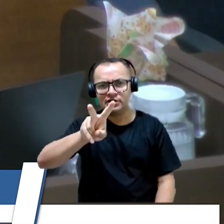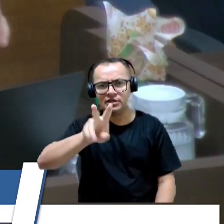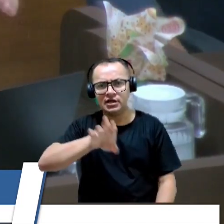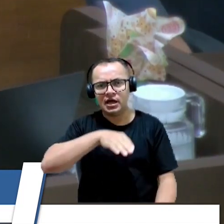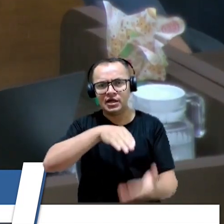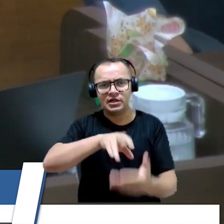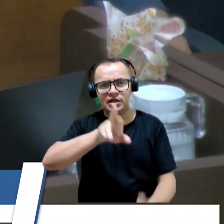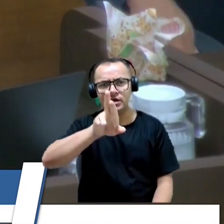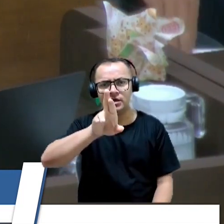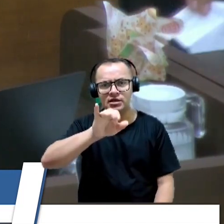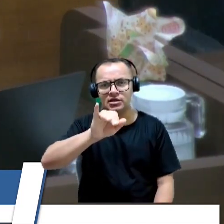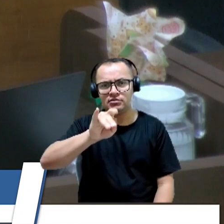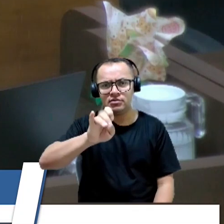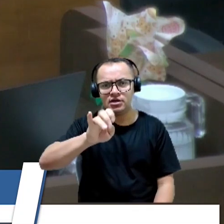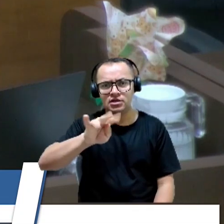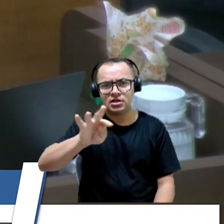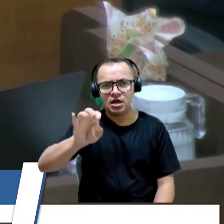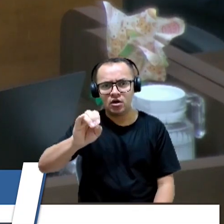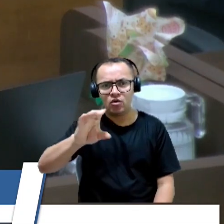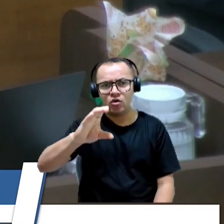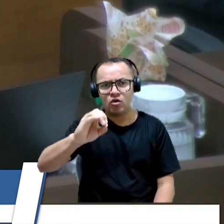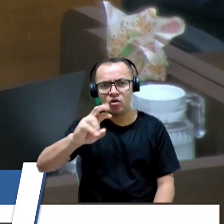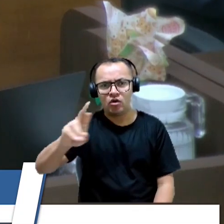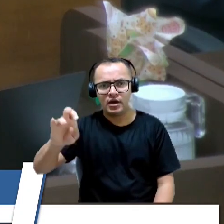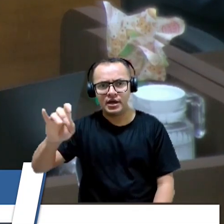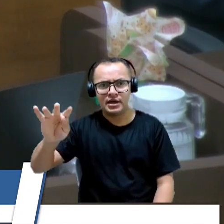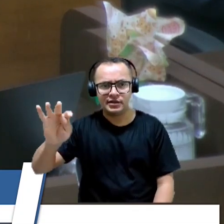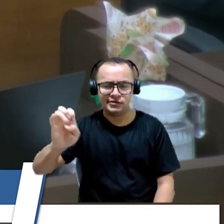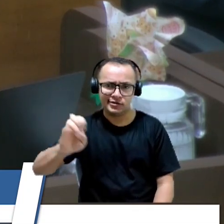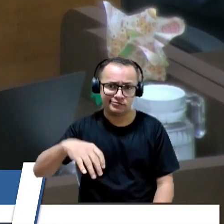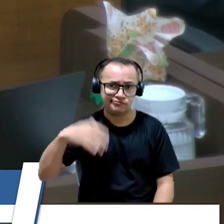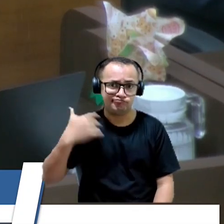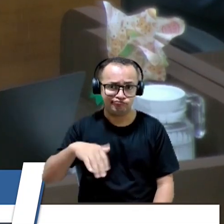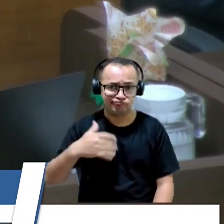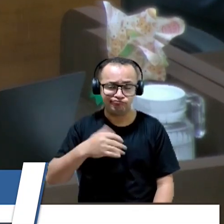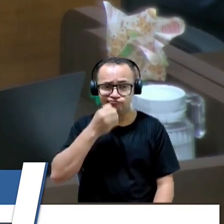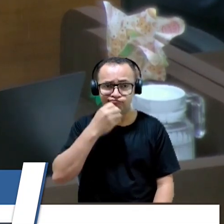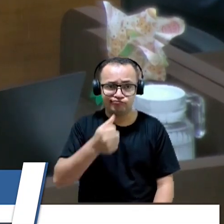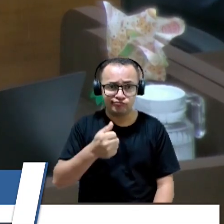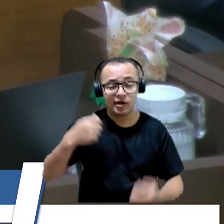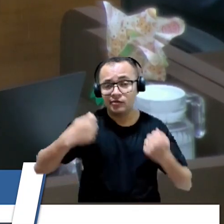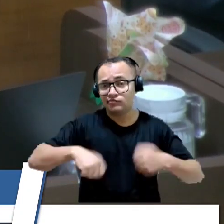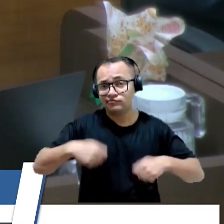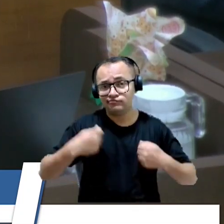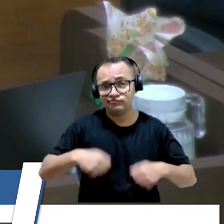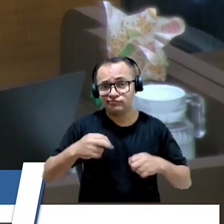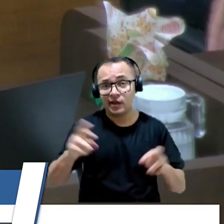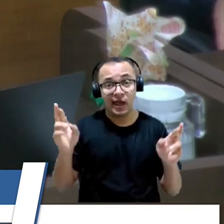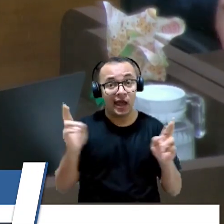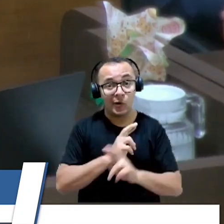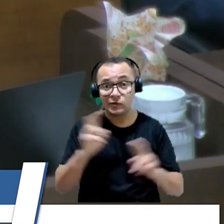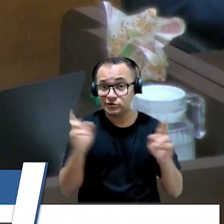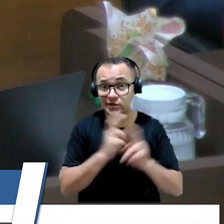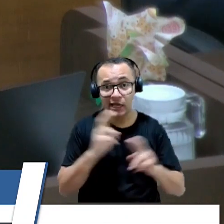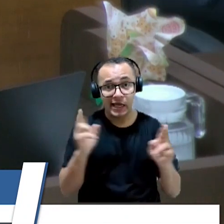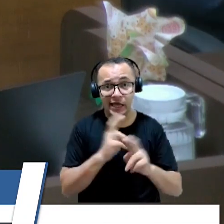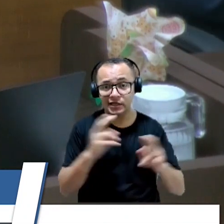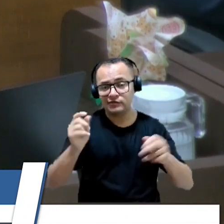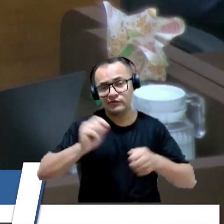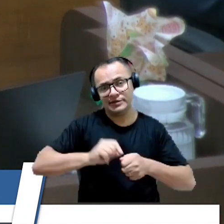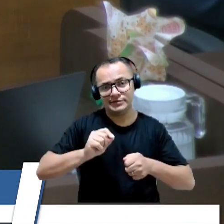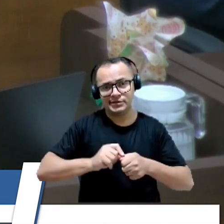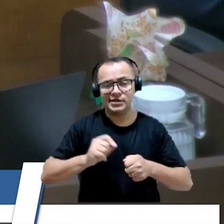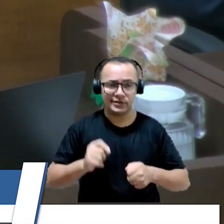esses bairros, Liporone, Bairro Novo, Jardim Natal. É necessário, é uma coisa de extrema urgência, porque é a única via